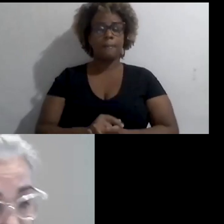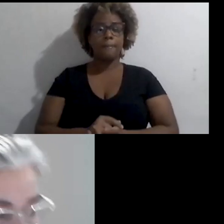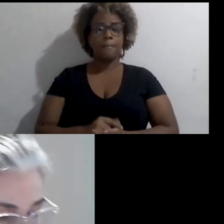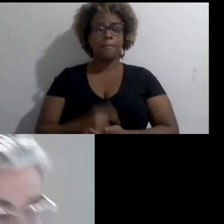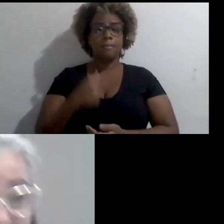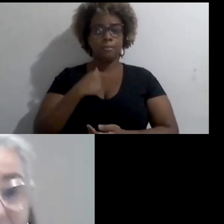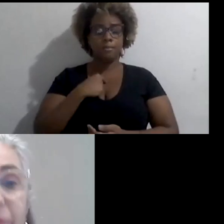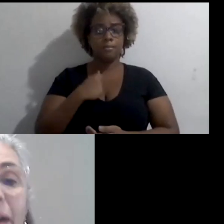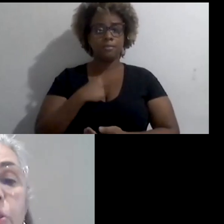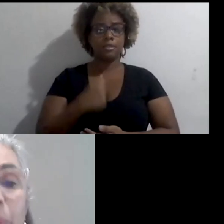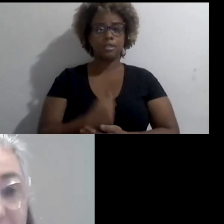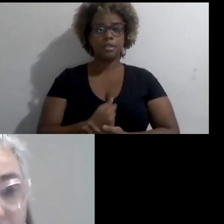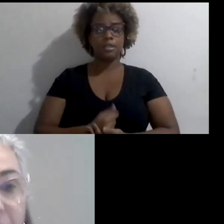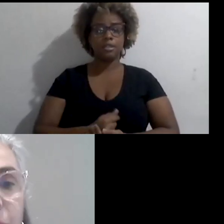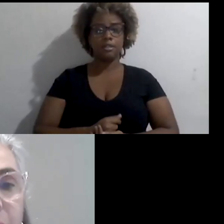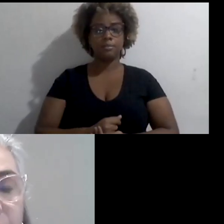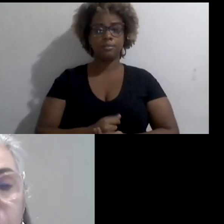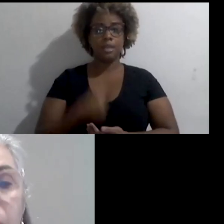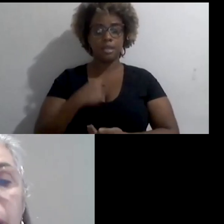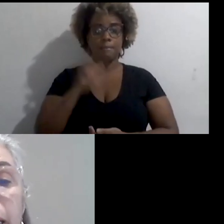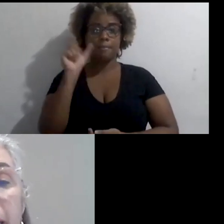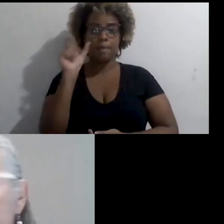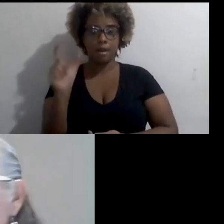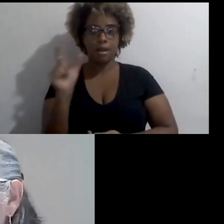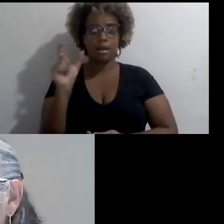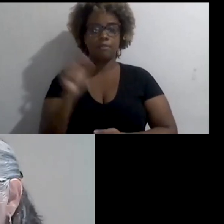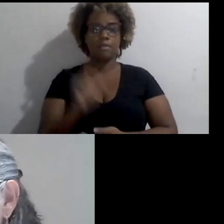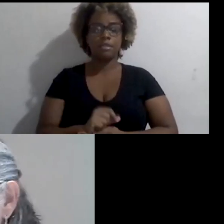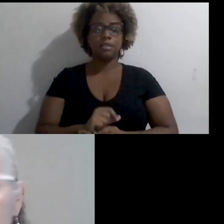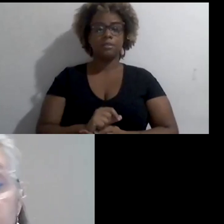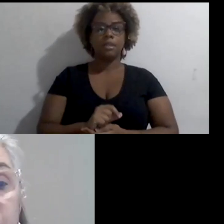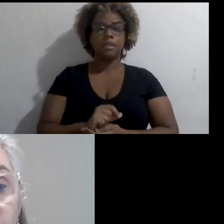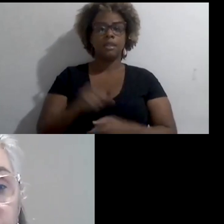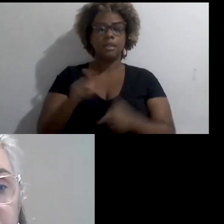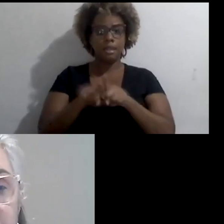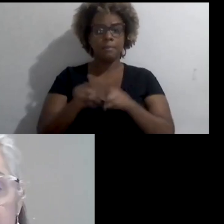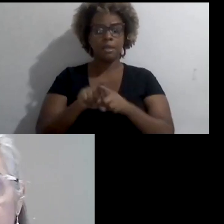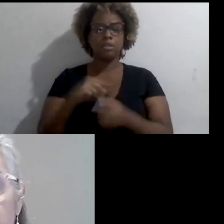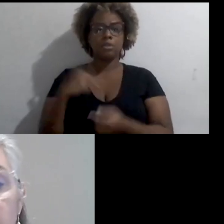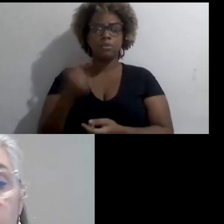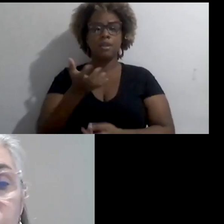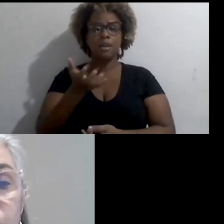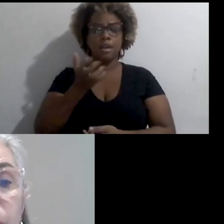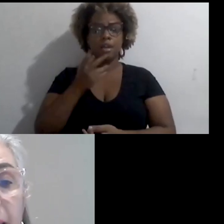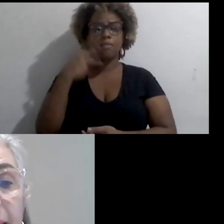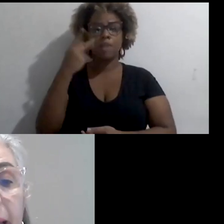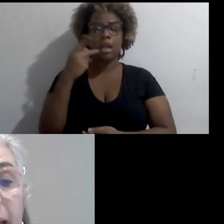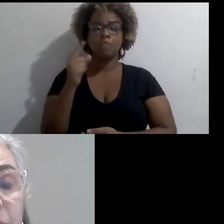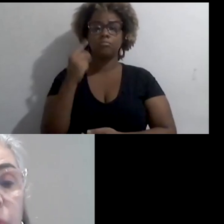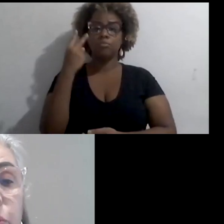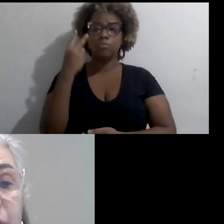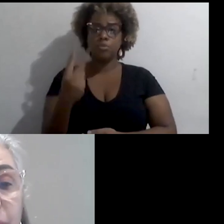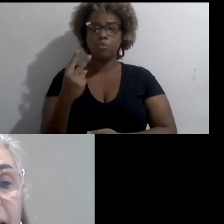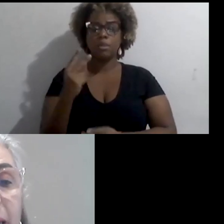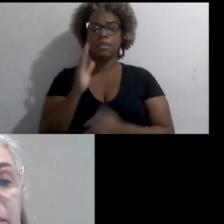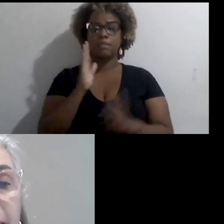de Gica, as de Matias, as de Fátima, e também a do interior, e queria me deter a dois pontos importantes. Um é a